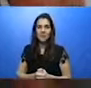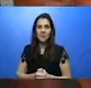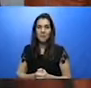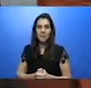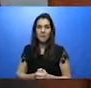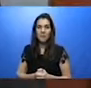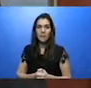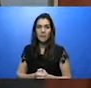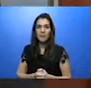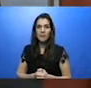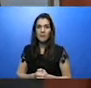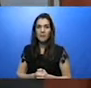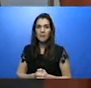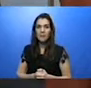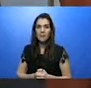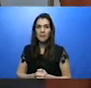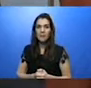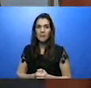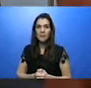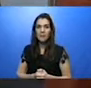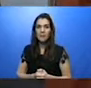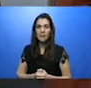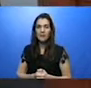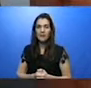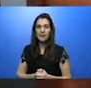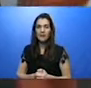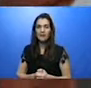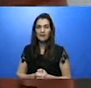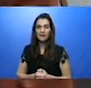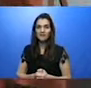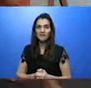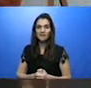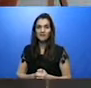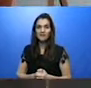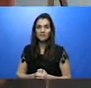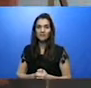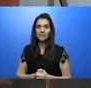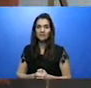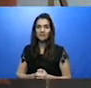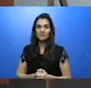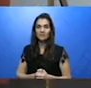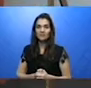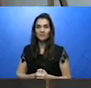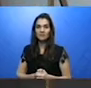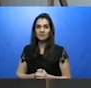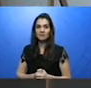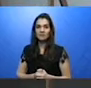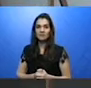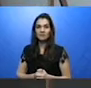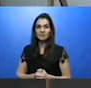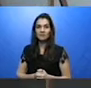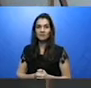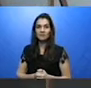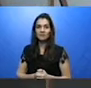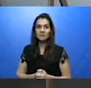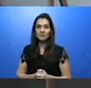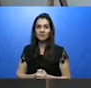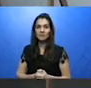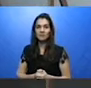Opa, deixa a professora pegar aqui. Aê, tudo bem. O que fixa. Então, vamos